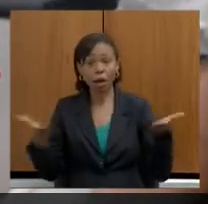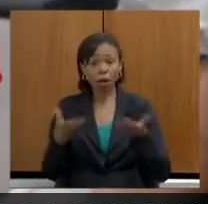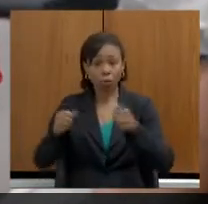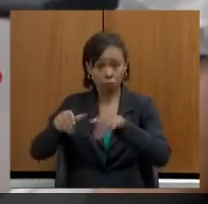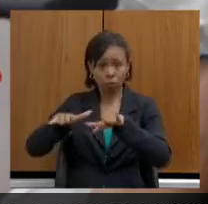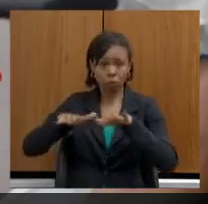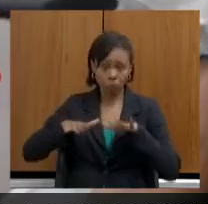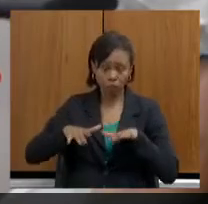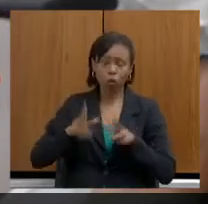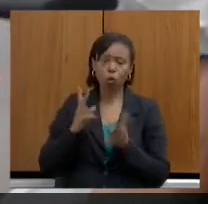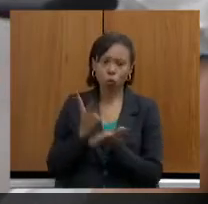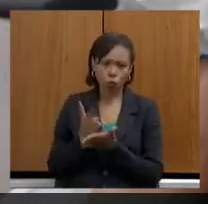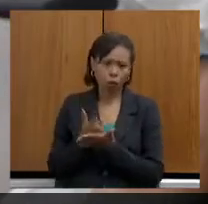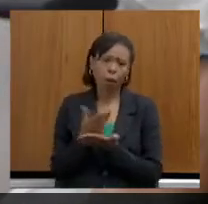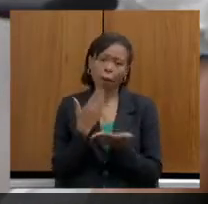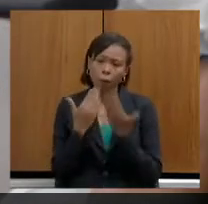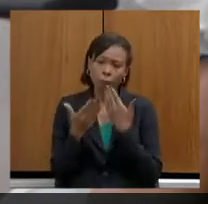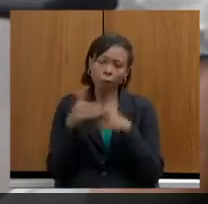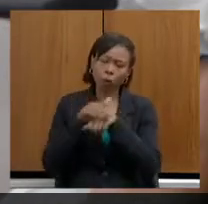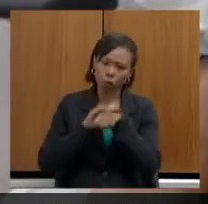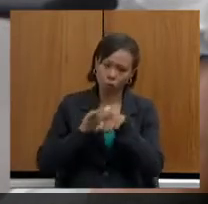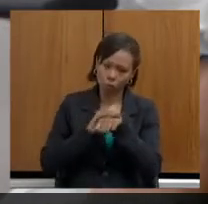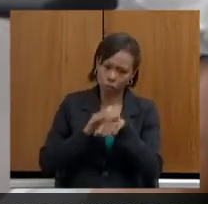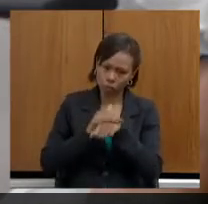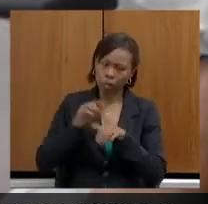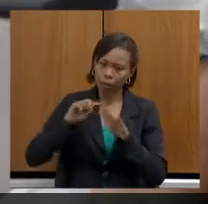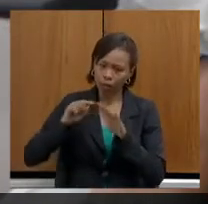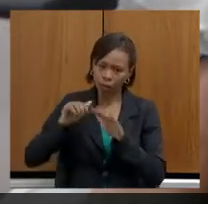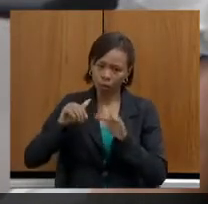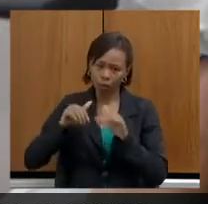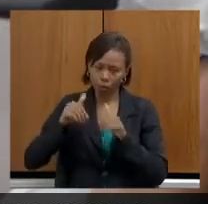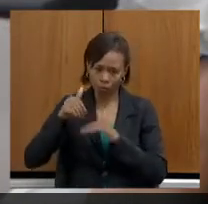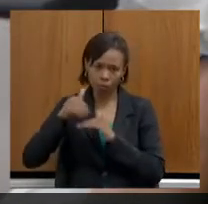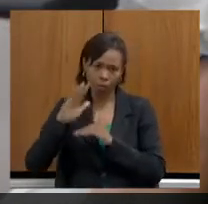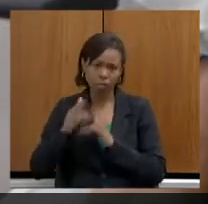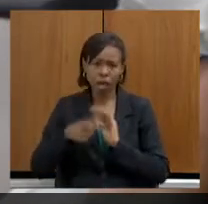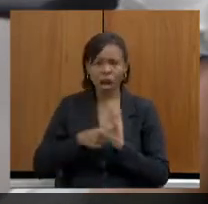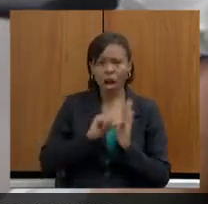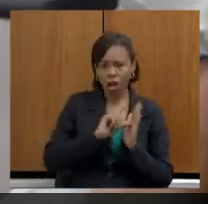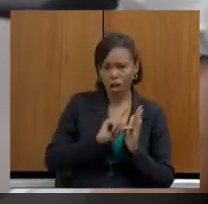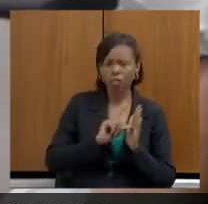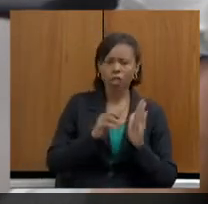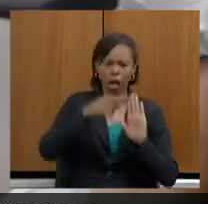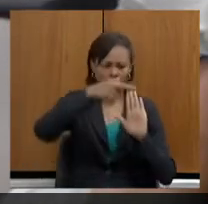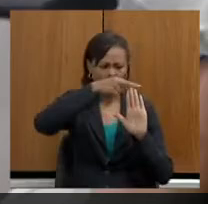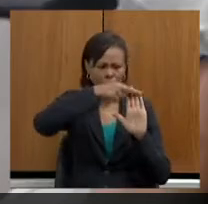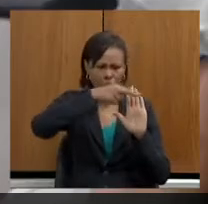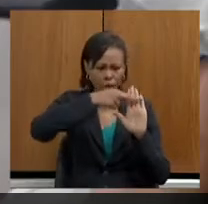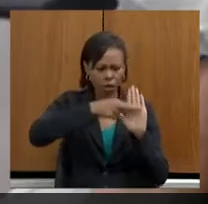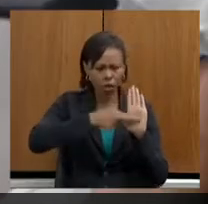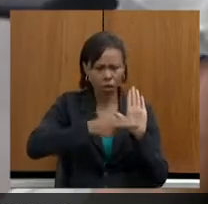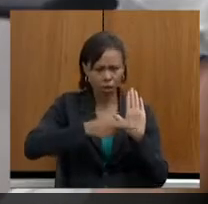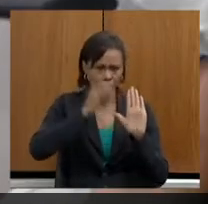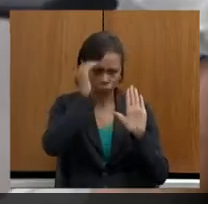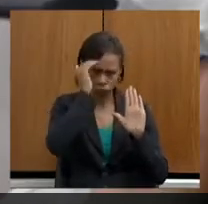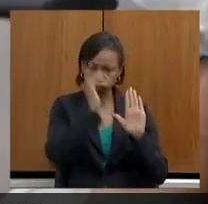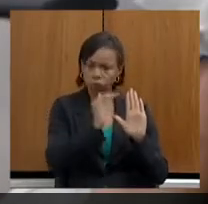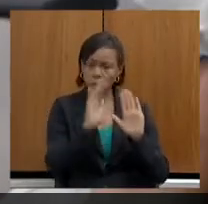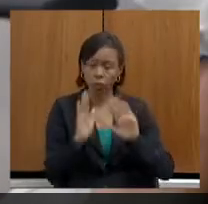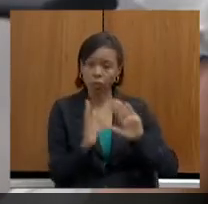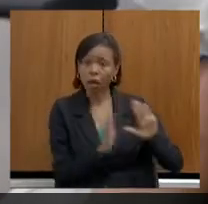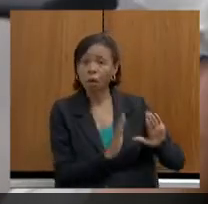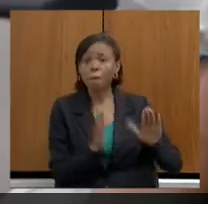é hoje está um pouco mais mas do Assembleia fiscaliza era aquela dinâmica que nós fizemos aqui mas ela